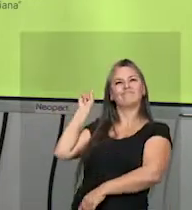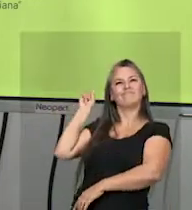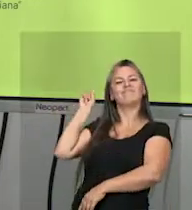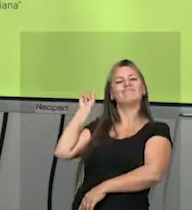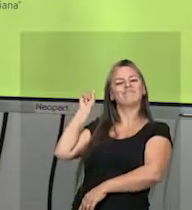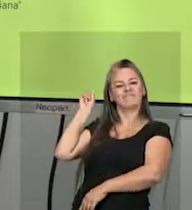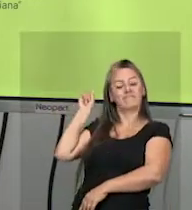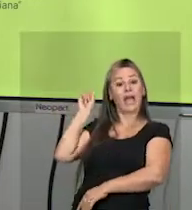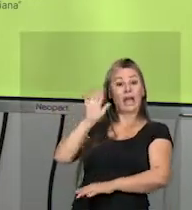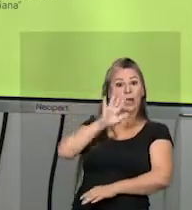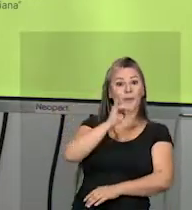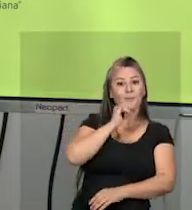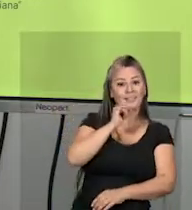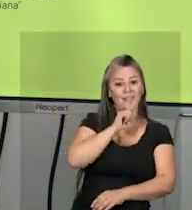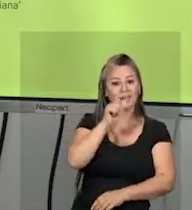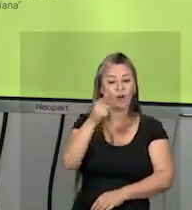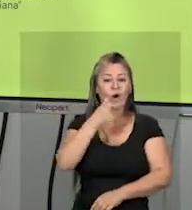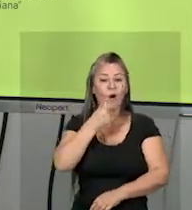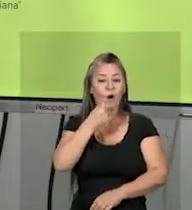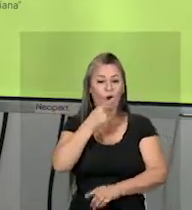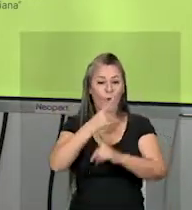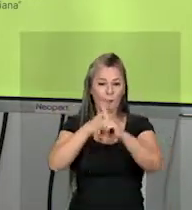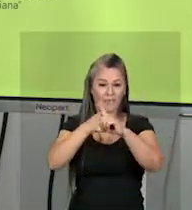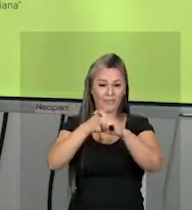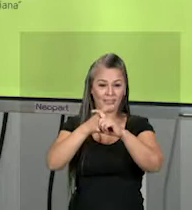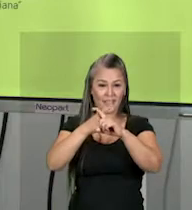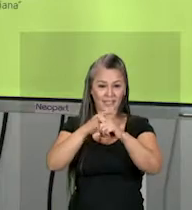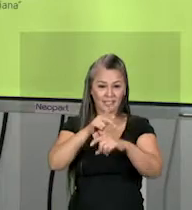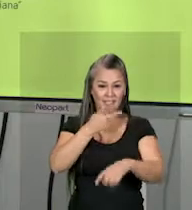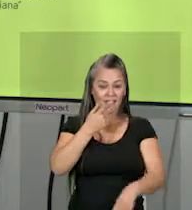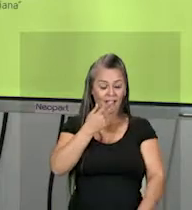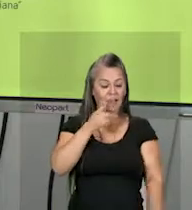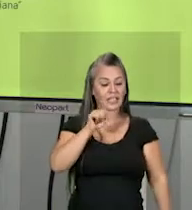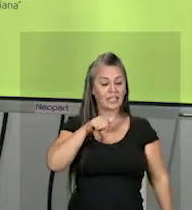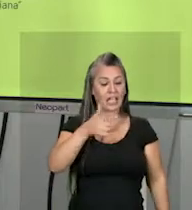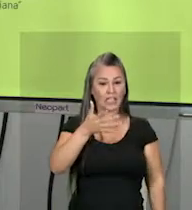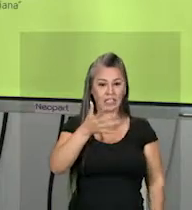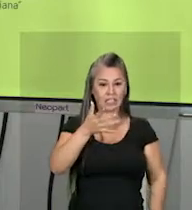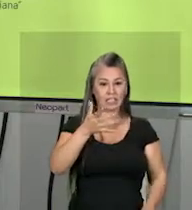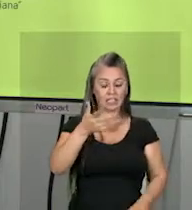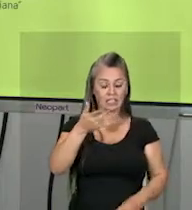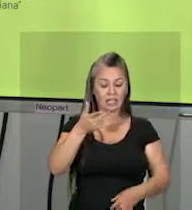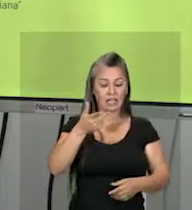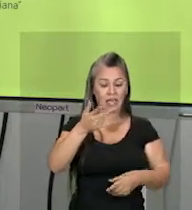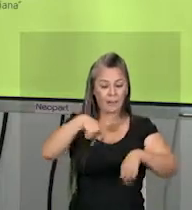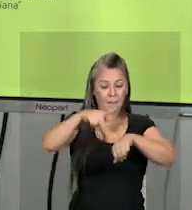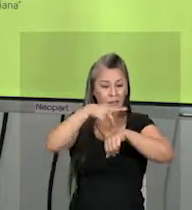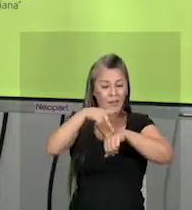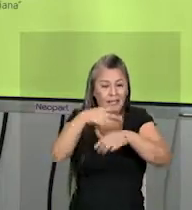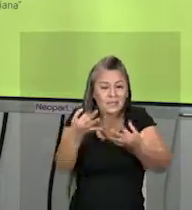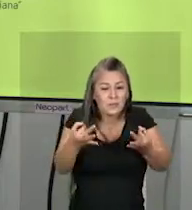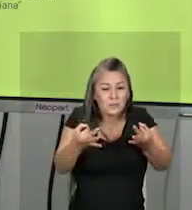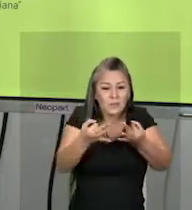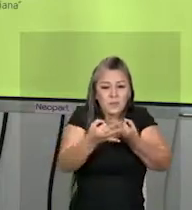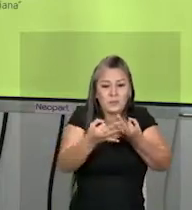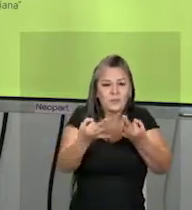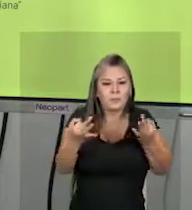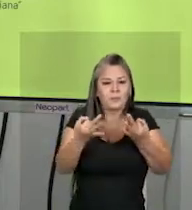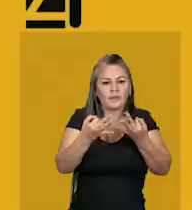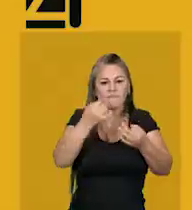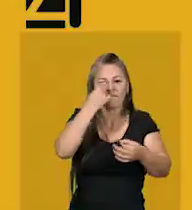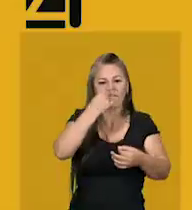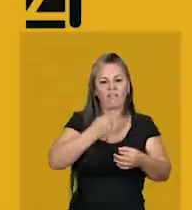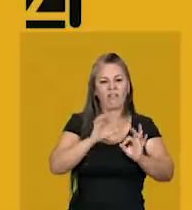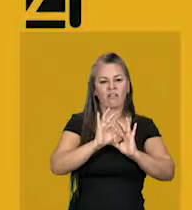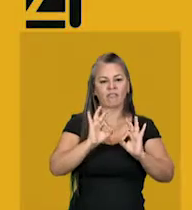ideia de que existiu no passado distante uma raça ariana pura, e ele também queria voltar com essa ideia para o presente,